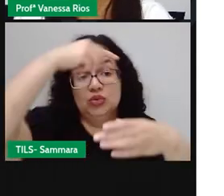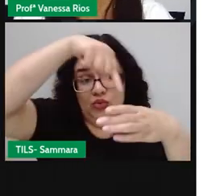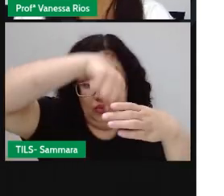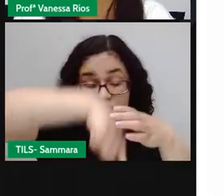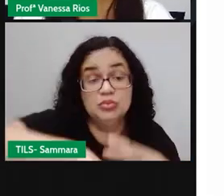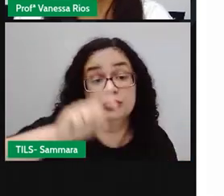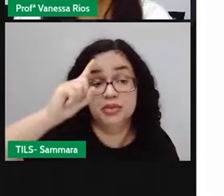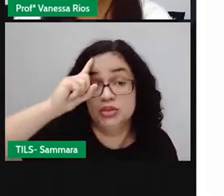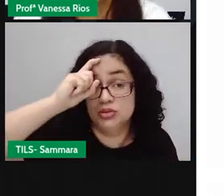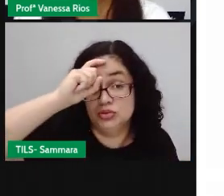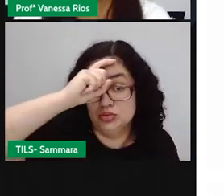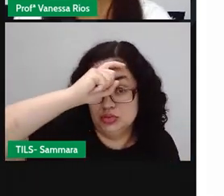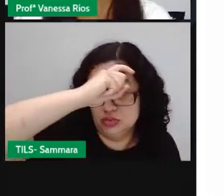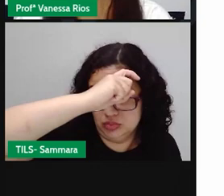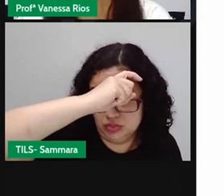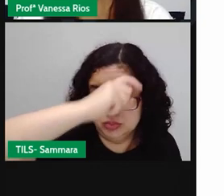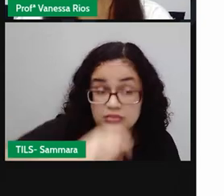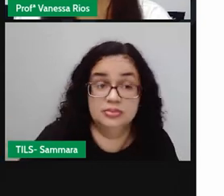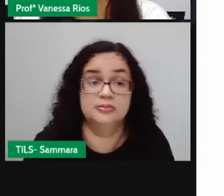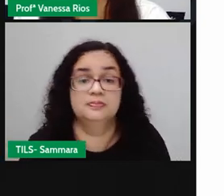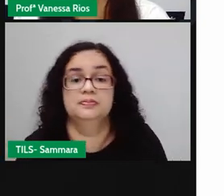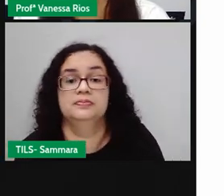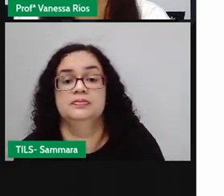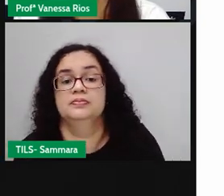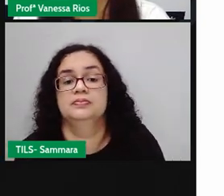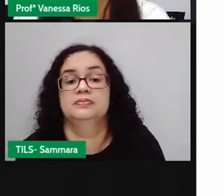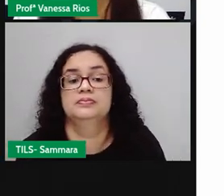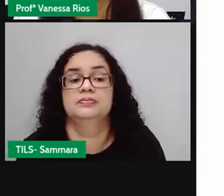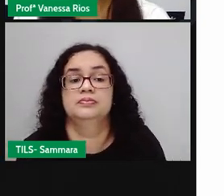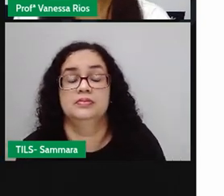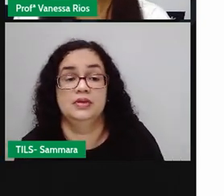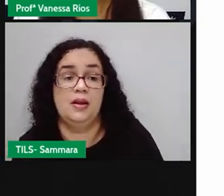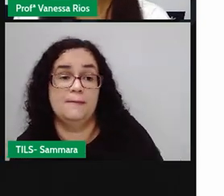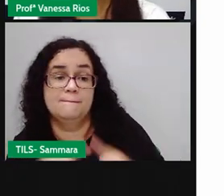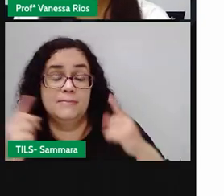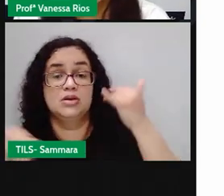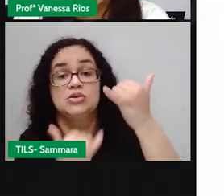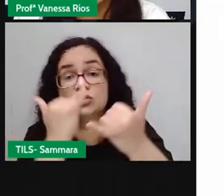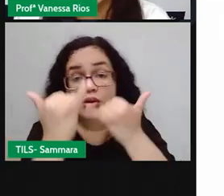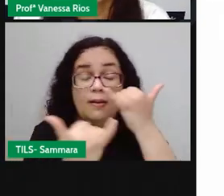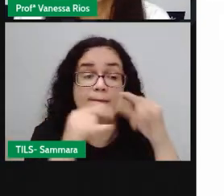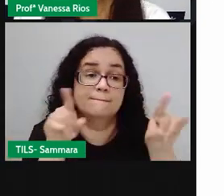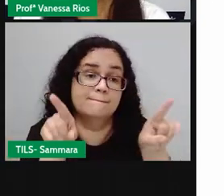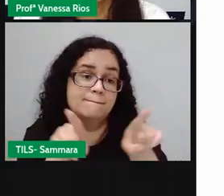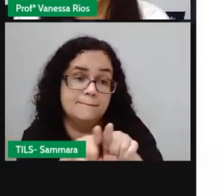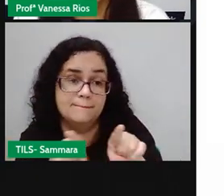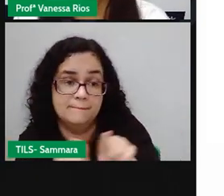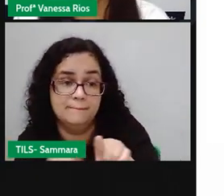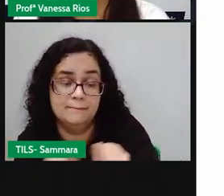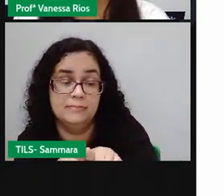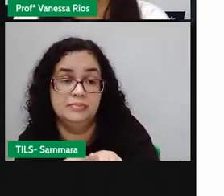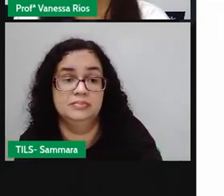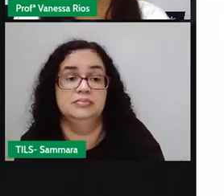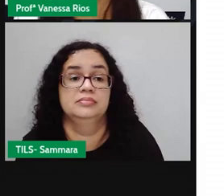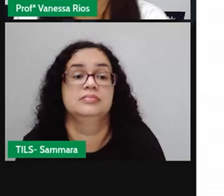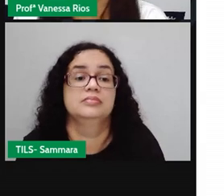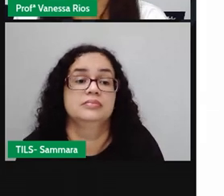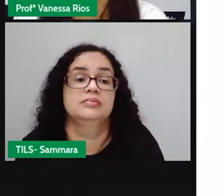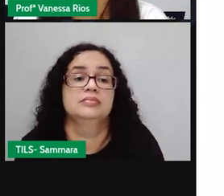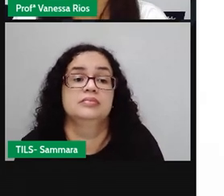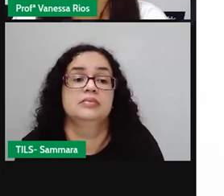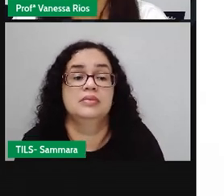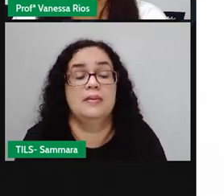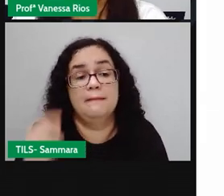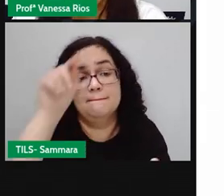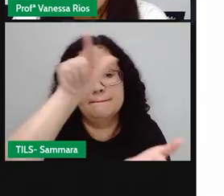mais difíceis, né? Mais difíceis de serem feitas. Mas aí é um brinquedo também, pode ser usado como um brinquedo também, é feito